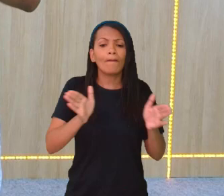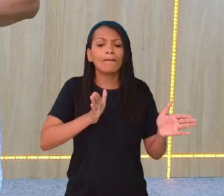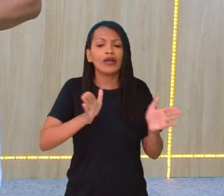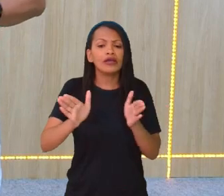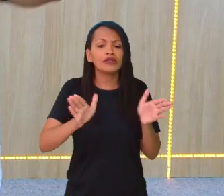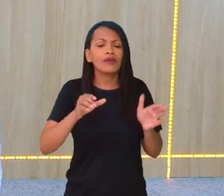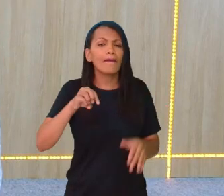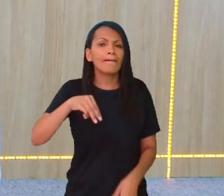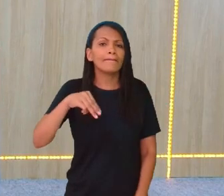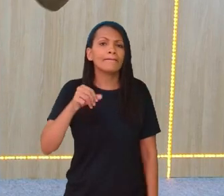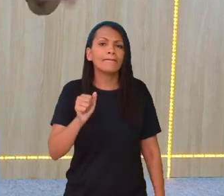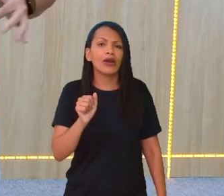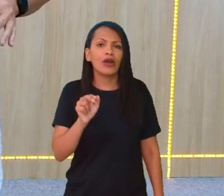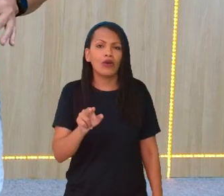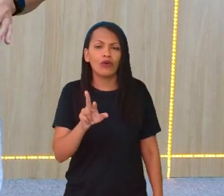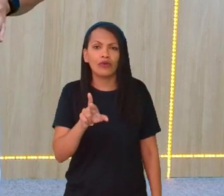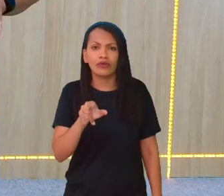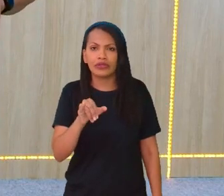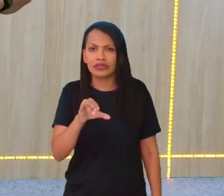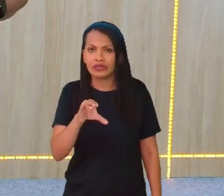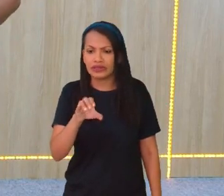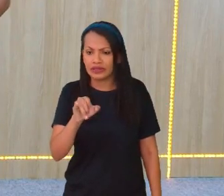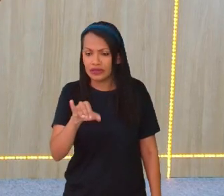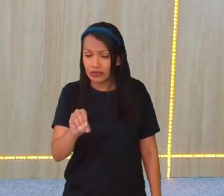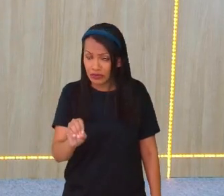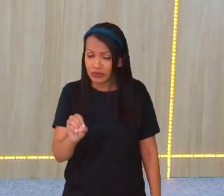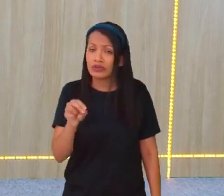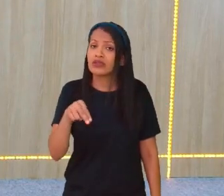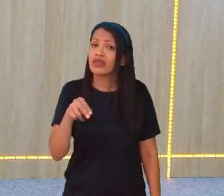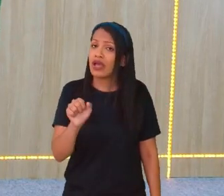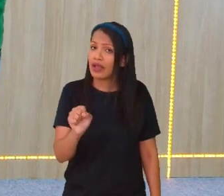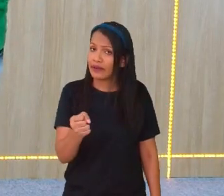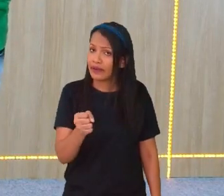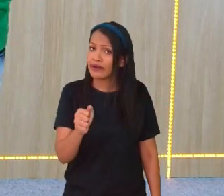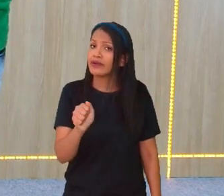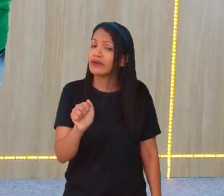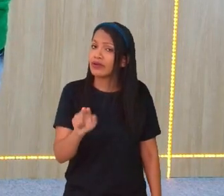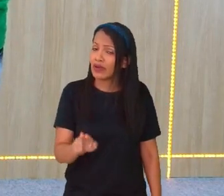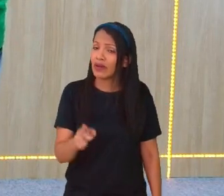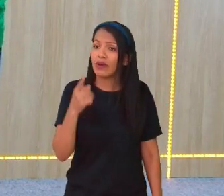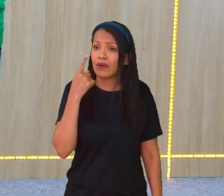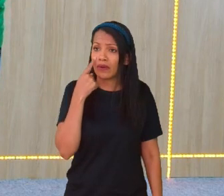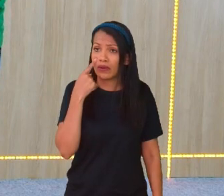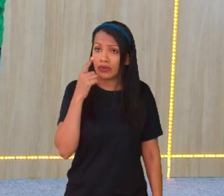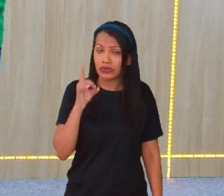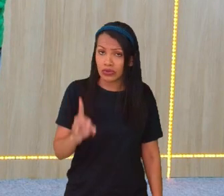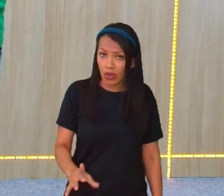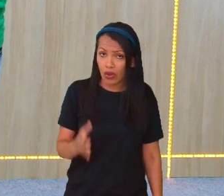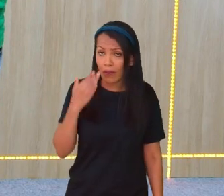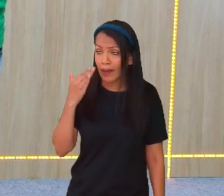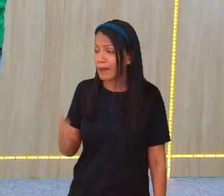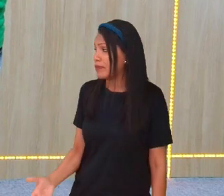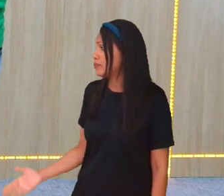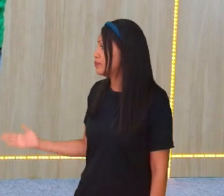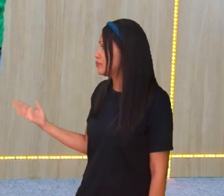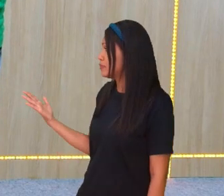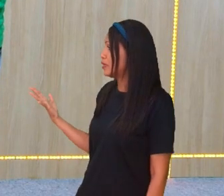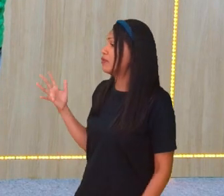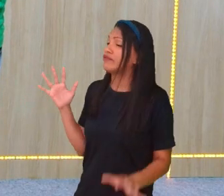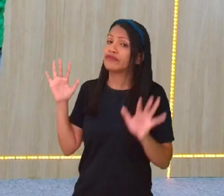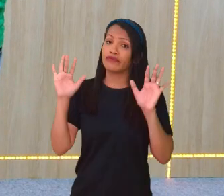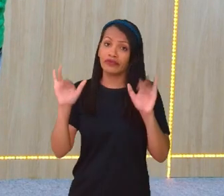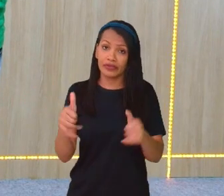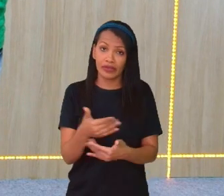somente só, depois nem antes nem depois, certo? Então, eu vou aqui, só em tela cheia de novo aqui, rapidinho para a gente parar